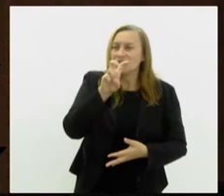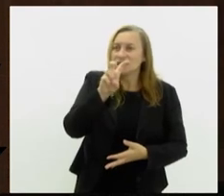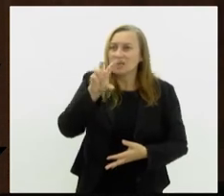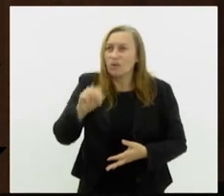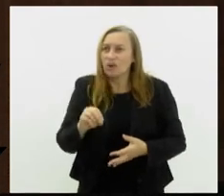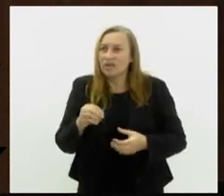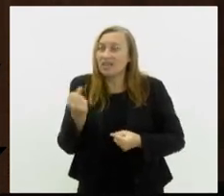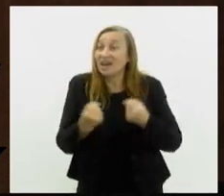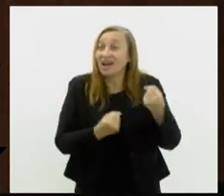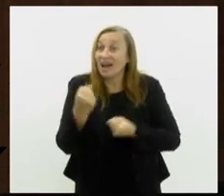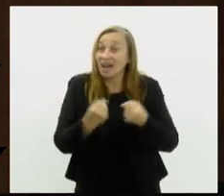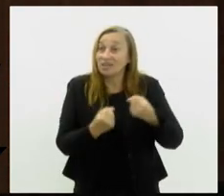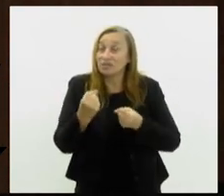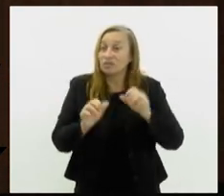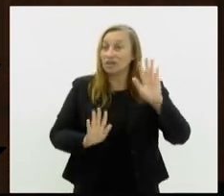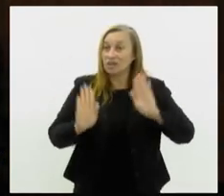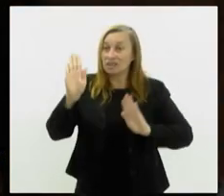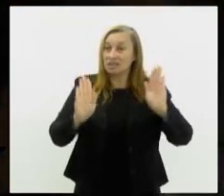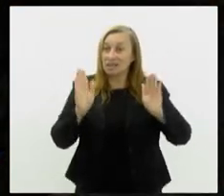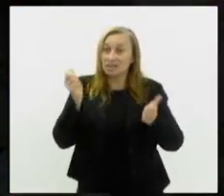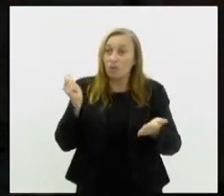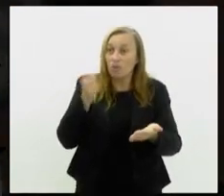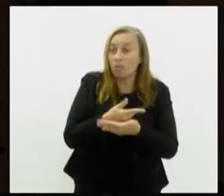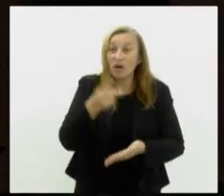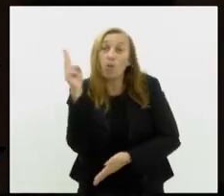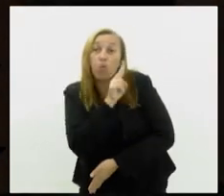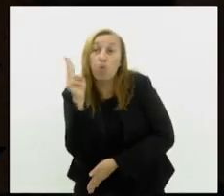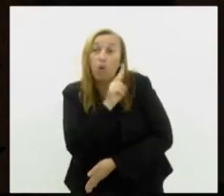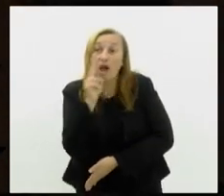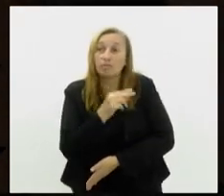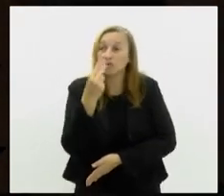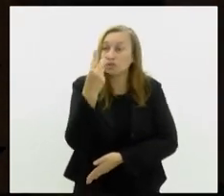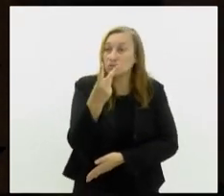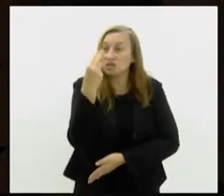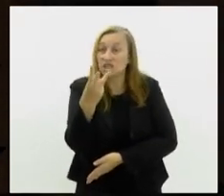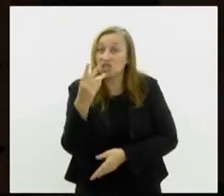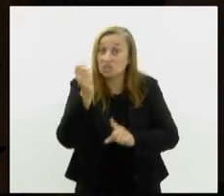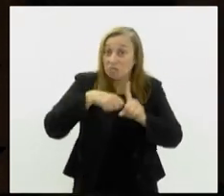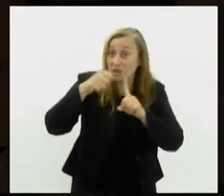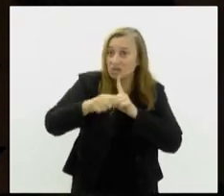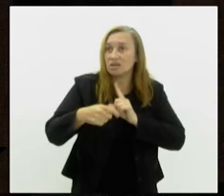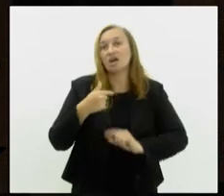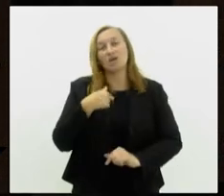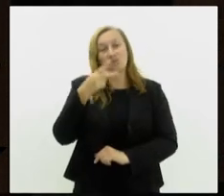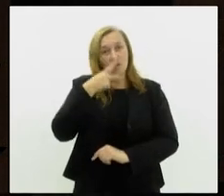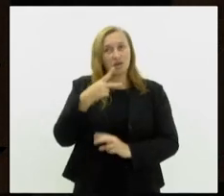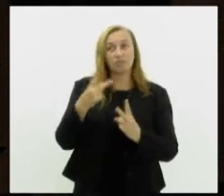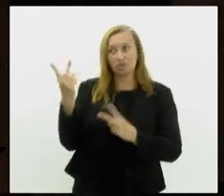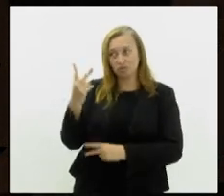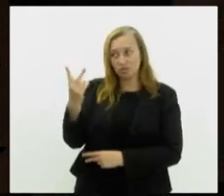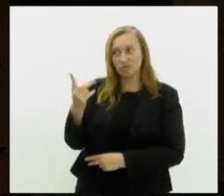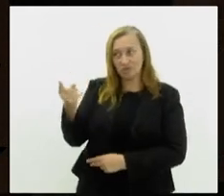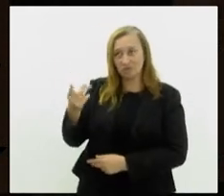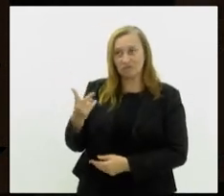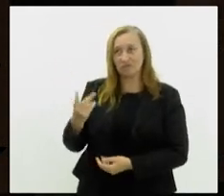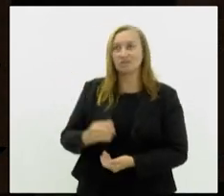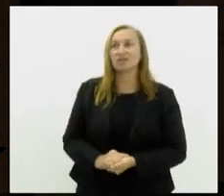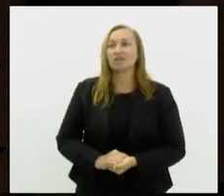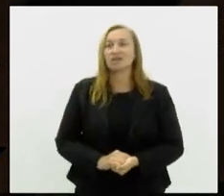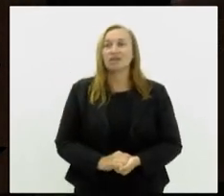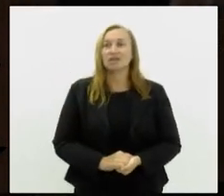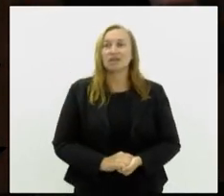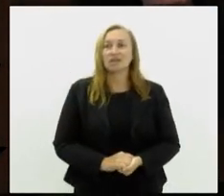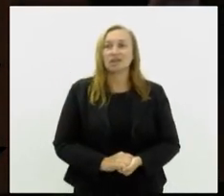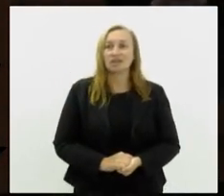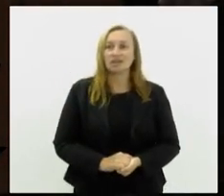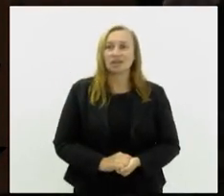comprados numa licitação em tempo recorde, 2 ou 3 meses. Uma coisa eu falo para os dois. Uma